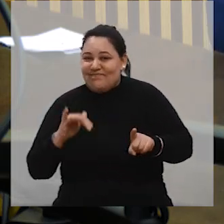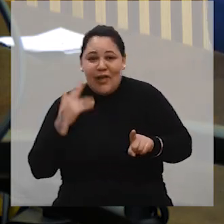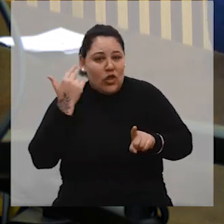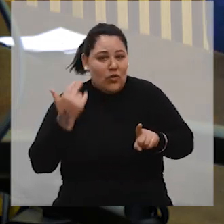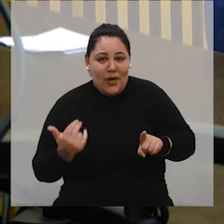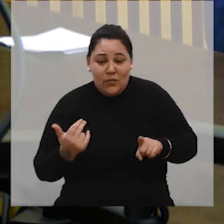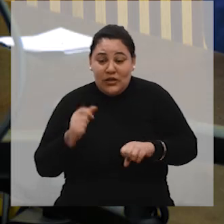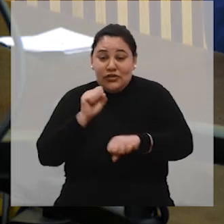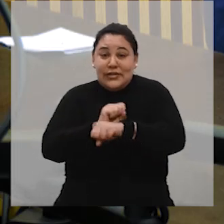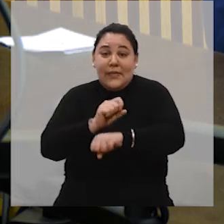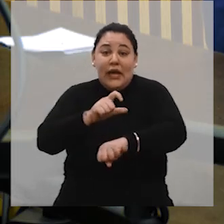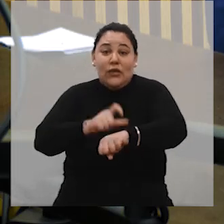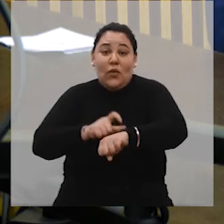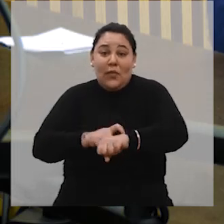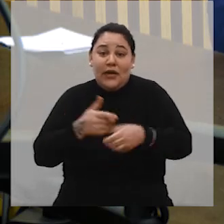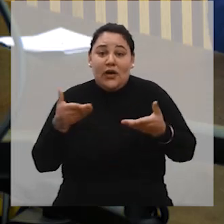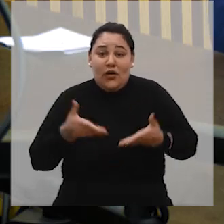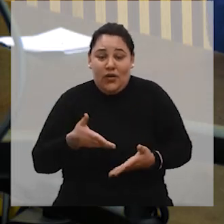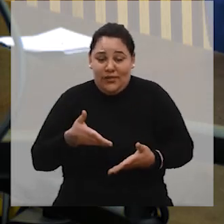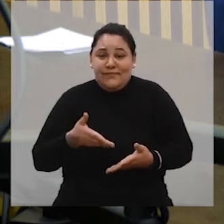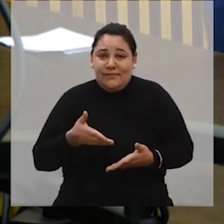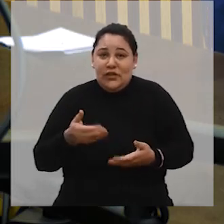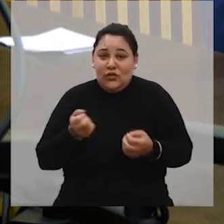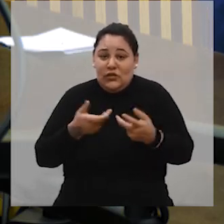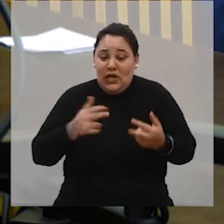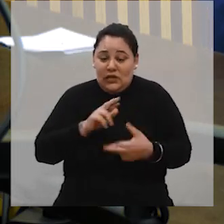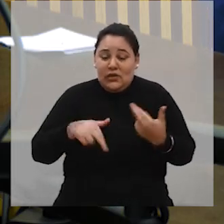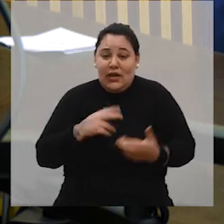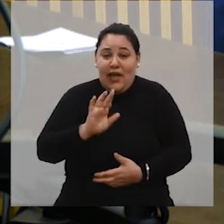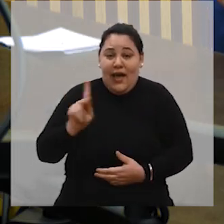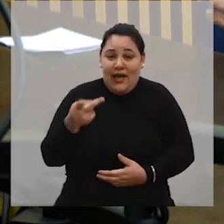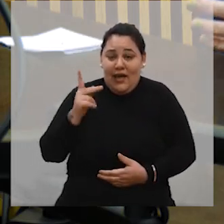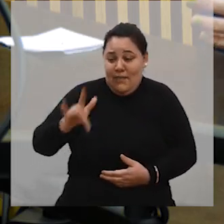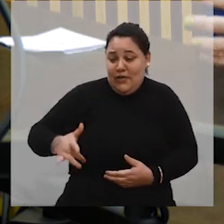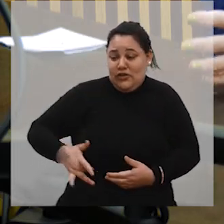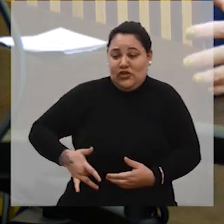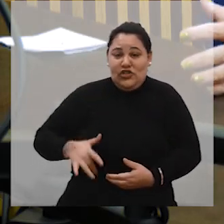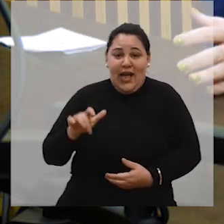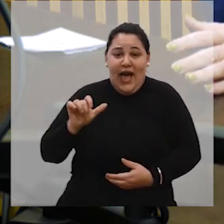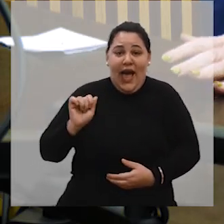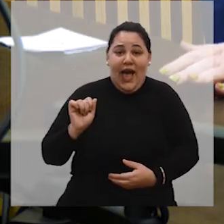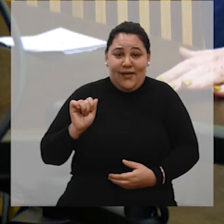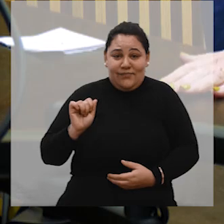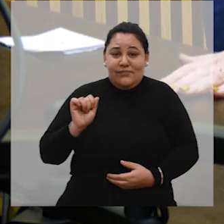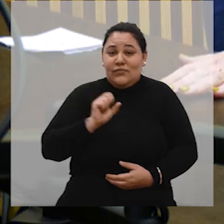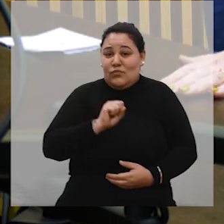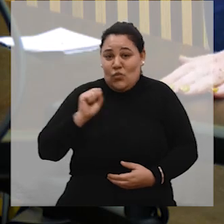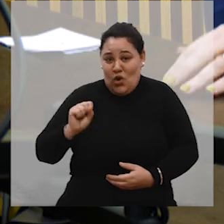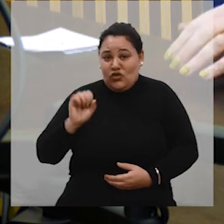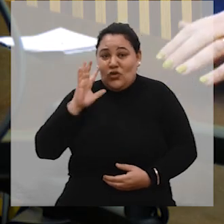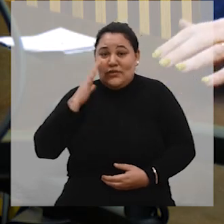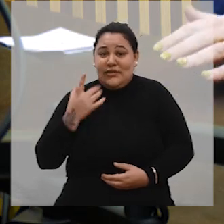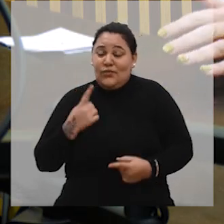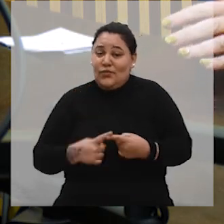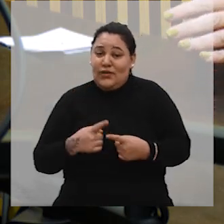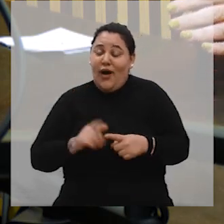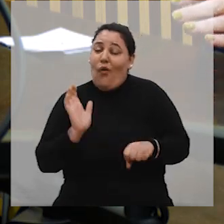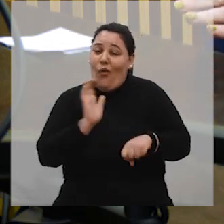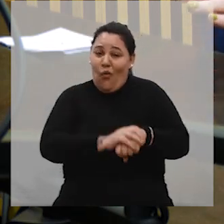aumento significativo nos casos de hepatite A por conta dessa catástrofe que acometeu o nosso